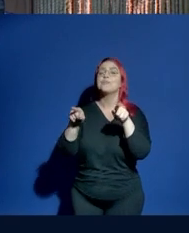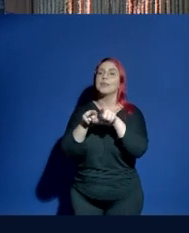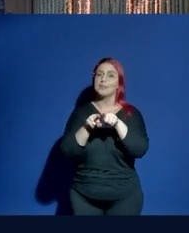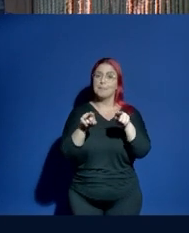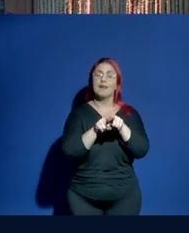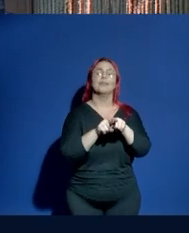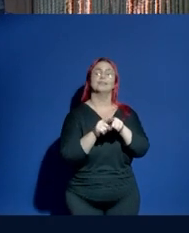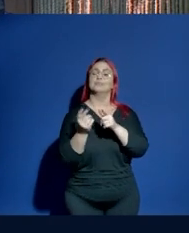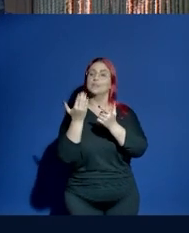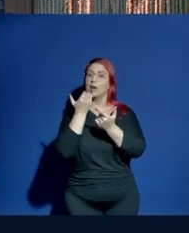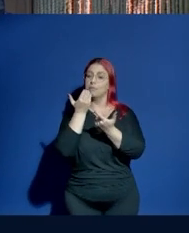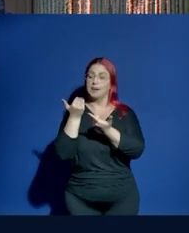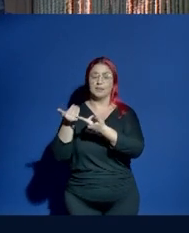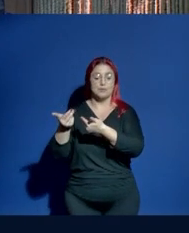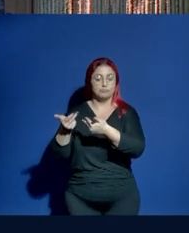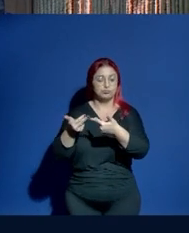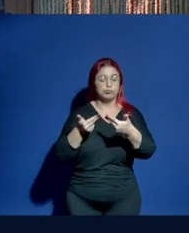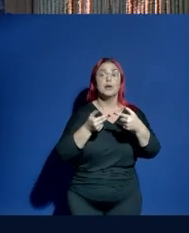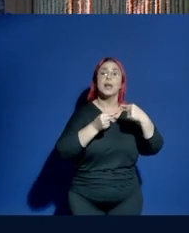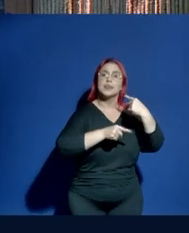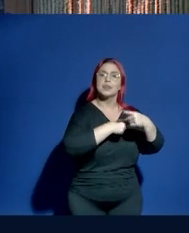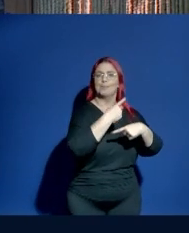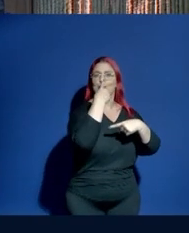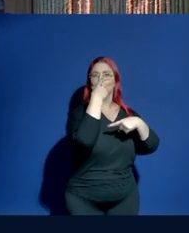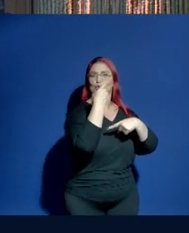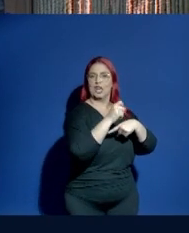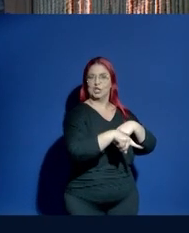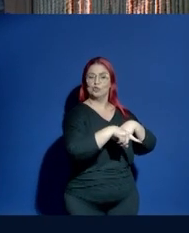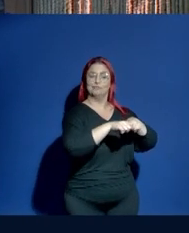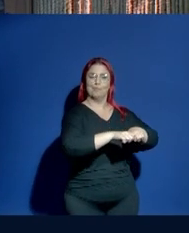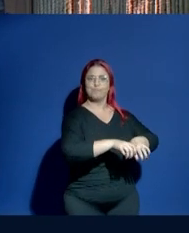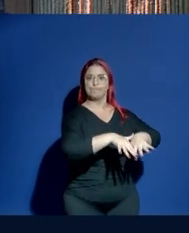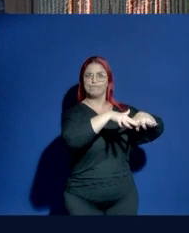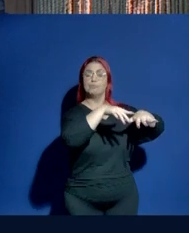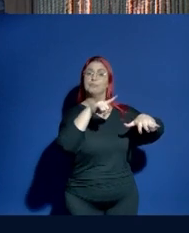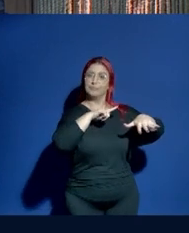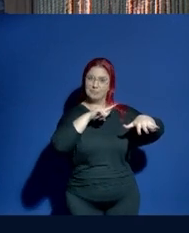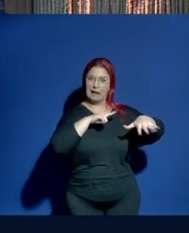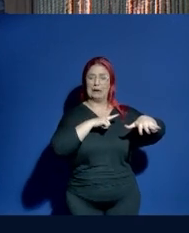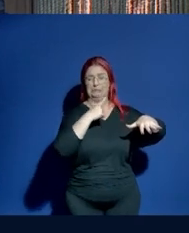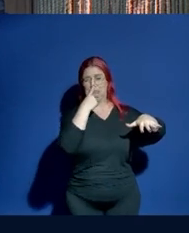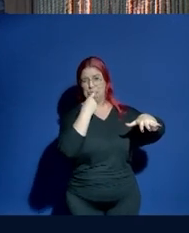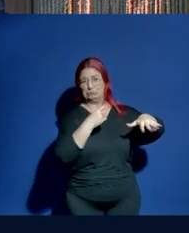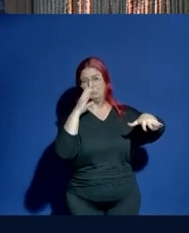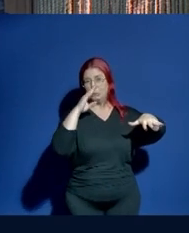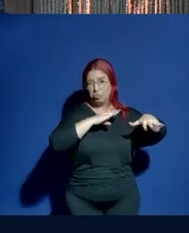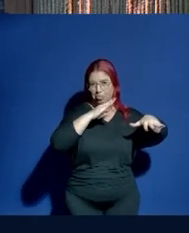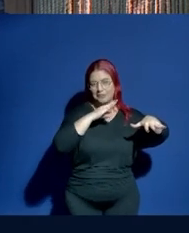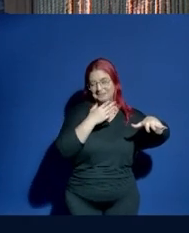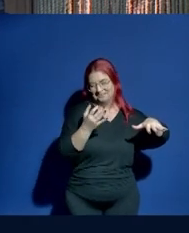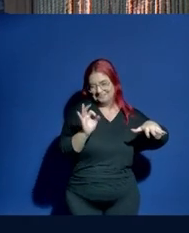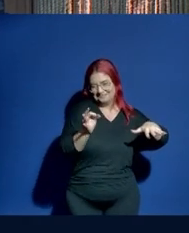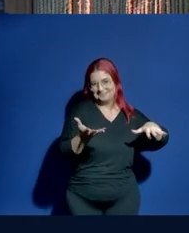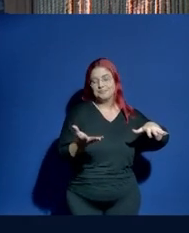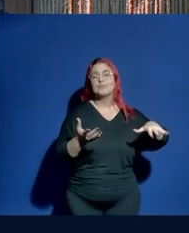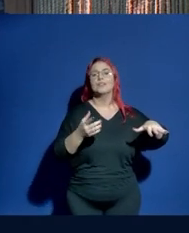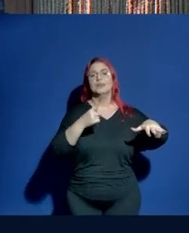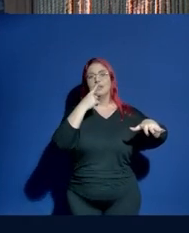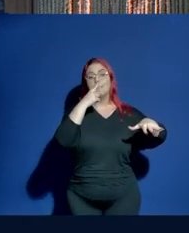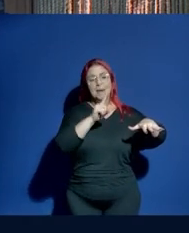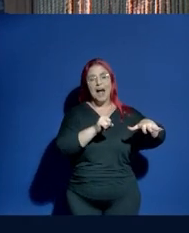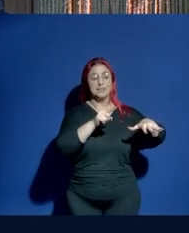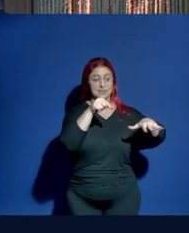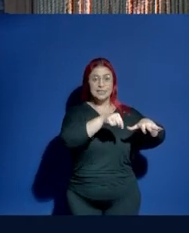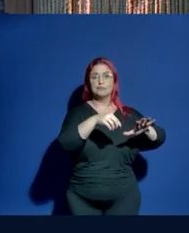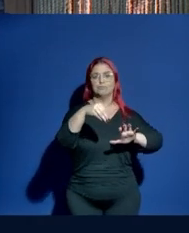e depois na deposição do deserto Então acho que é uma cadeia muito rica onde tem orgânico onde tem cheiro ruim usando aqui o tempo que eles usaram tem a Alexandre fazer gás